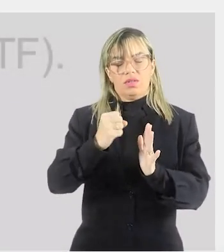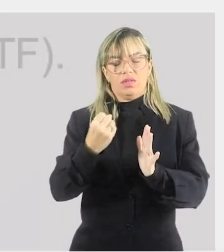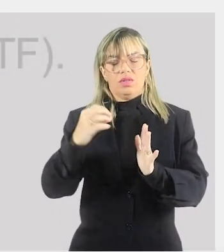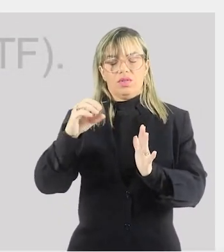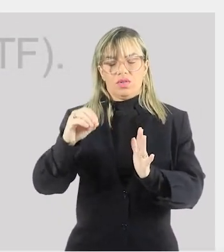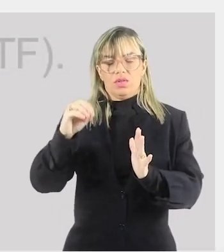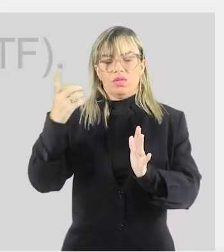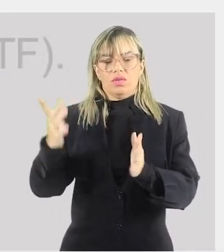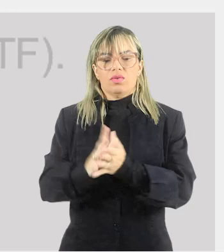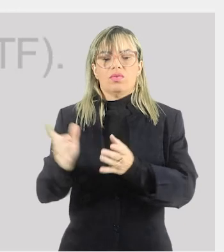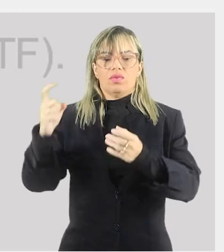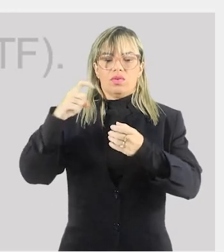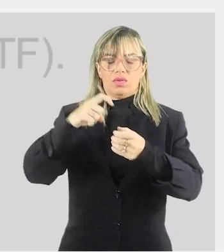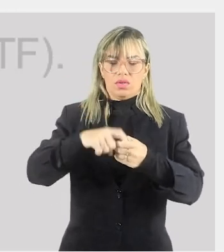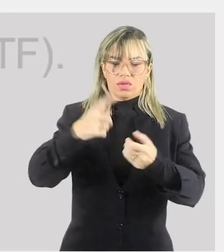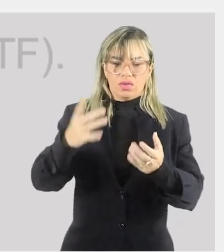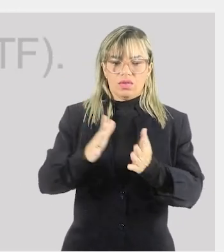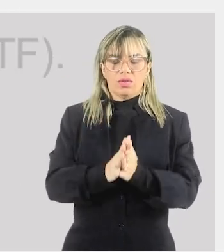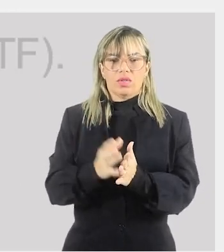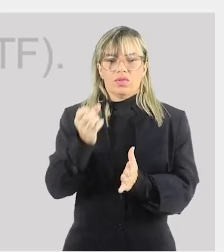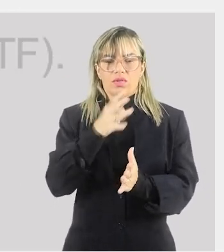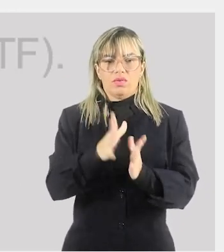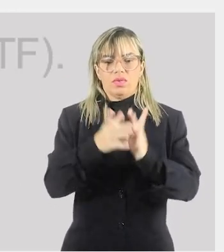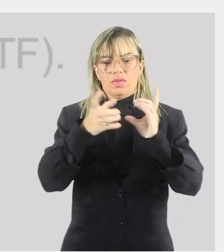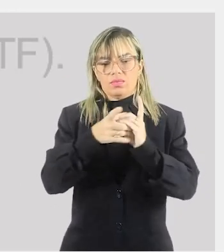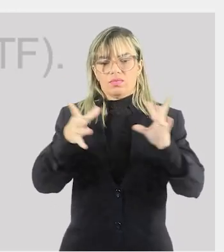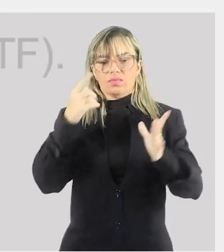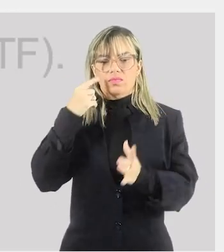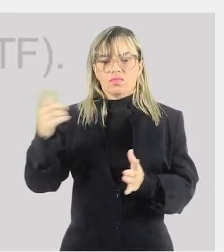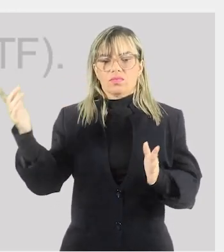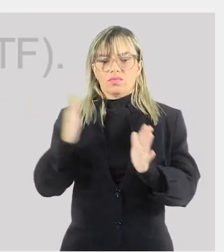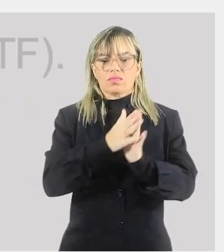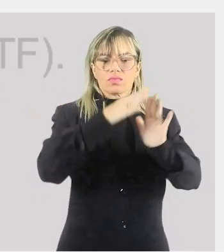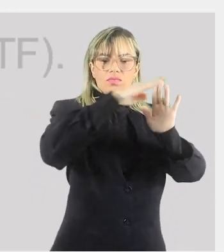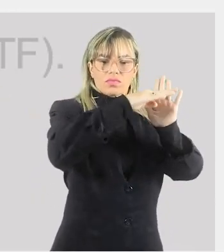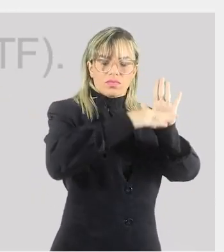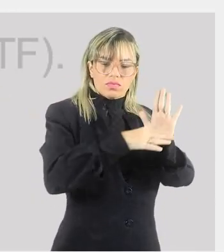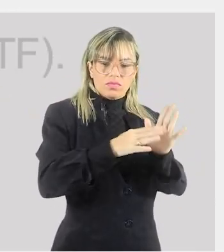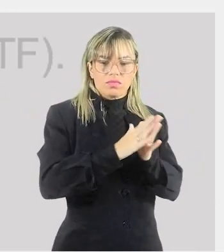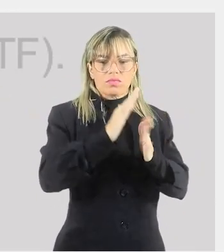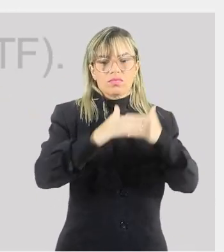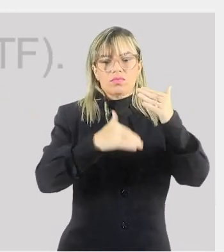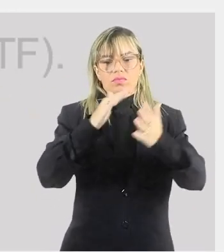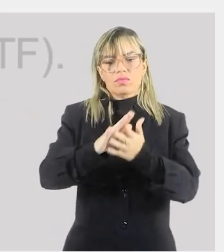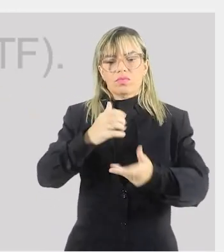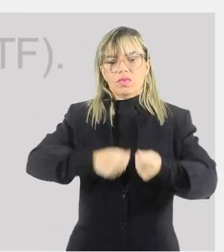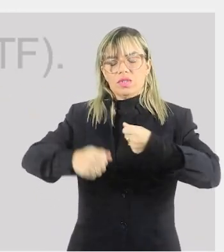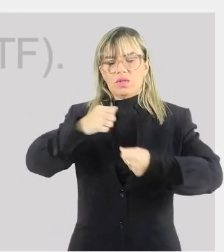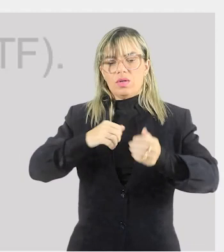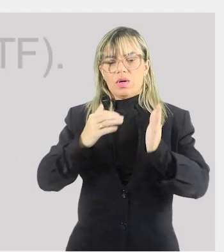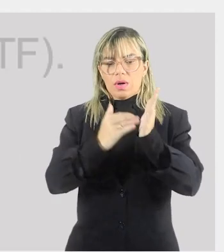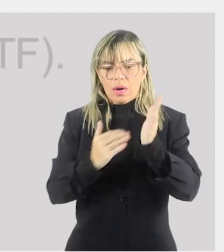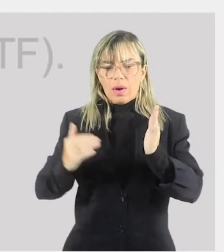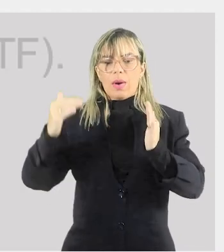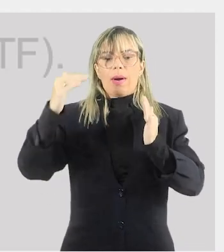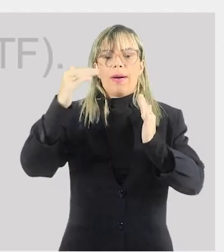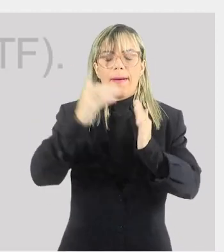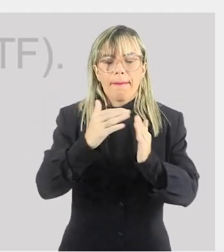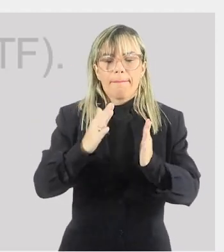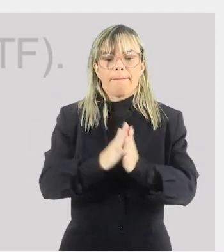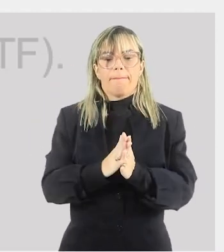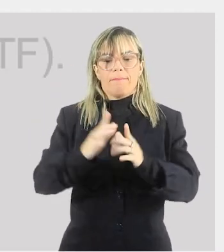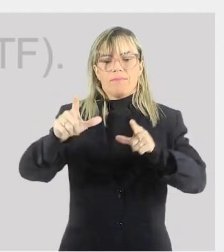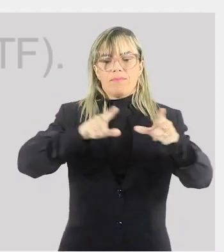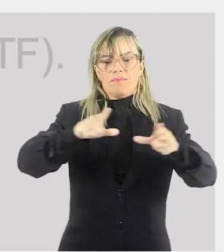alguns fatores desse crescimento econômico. O aumento da força de trabalho. Até porque o Brasil vai começar a viver